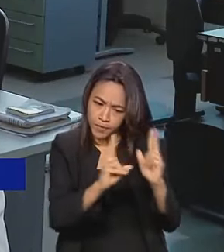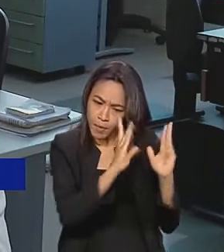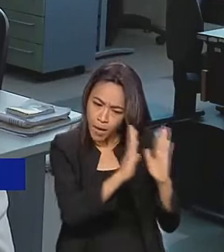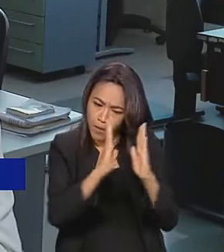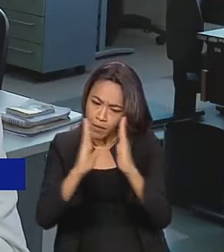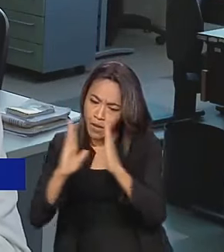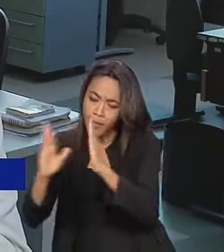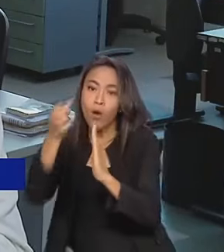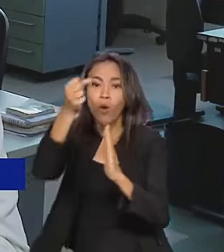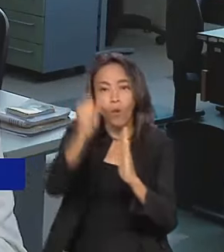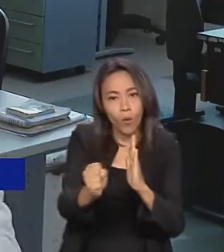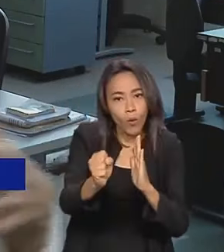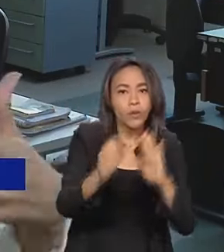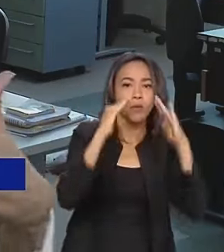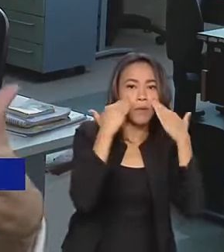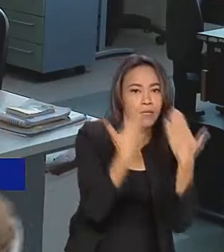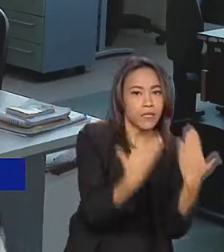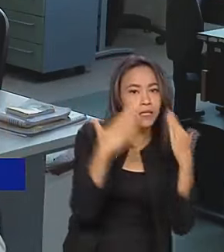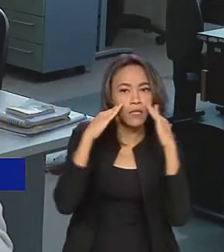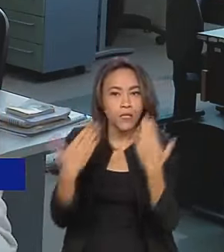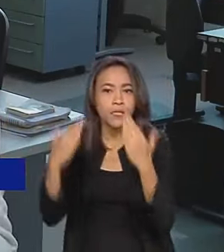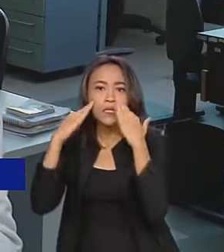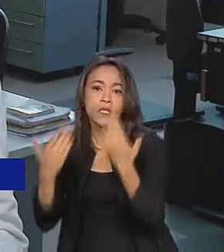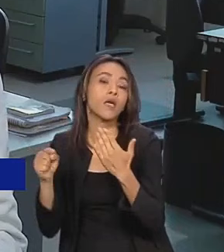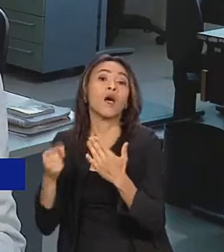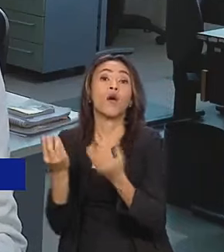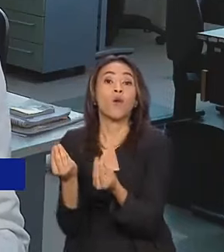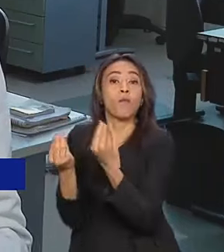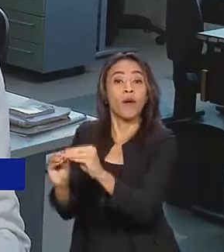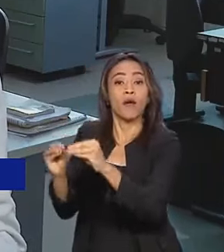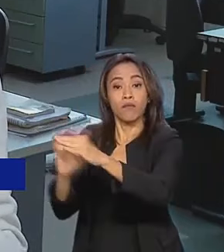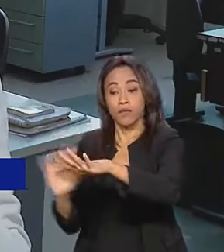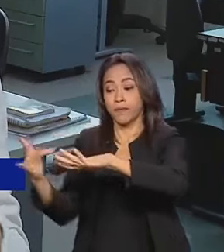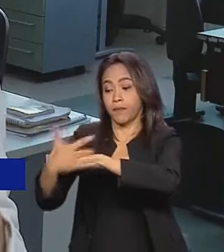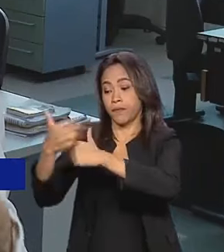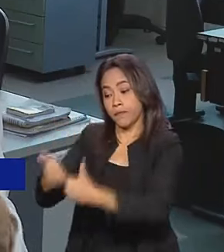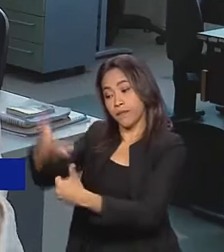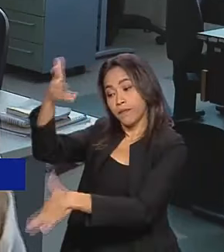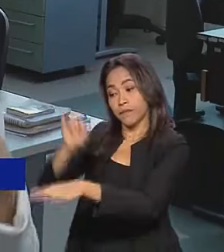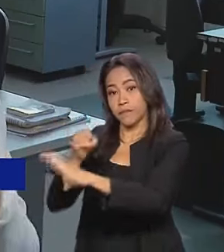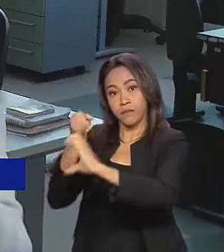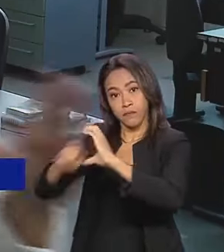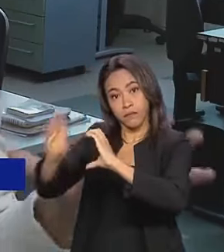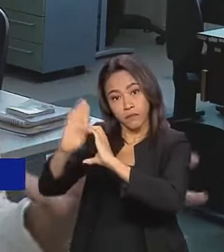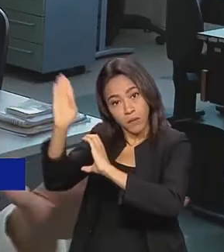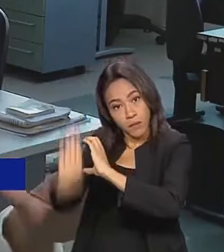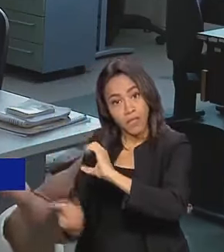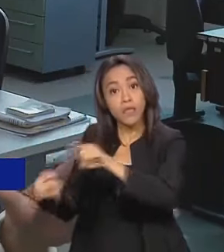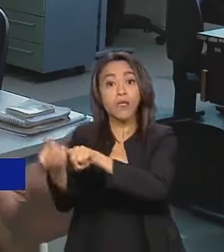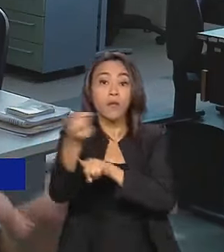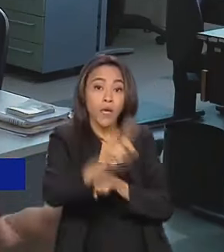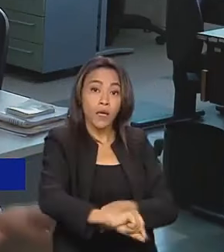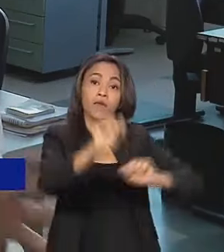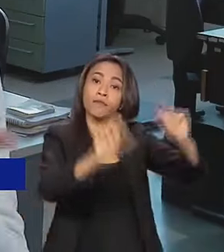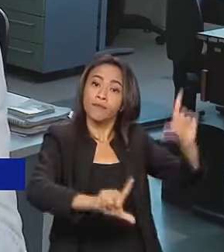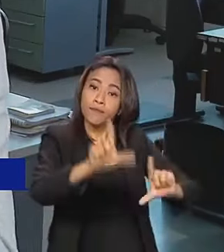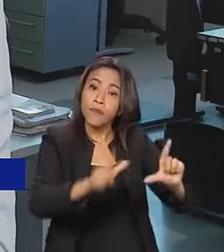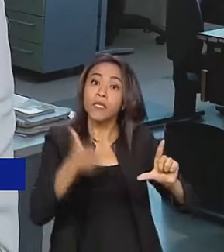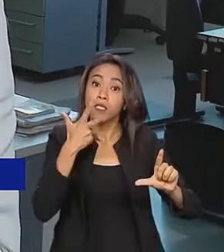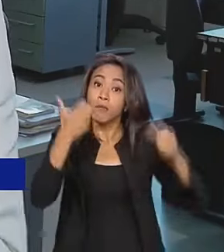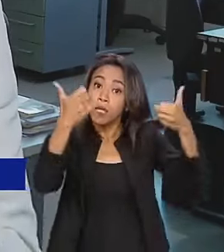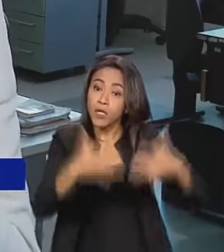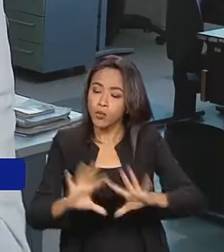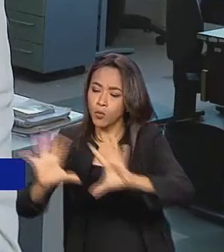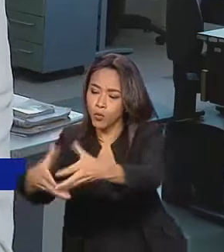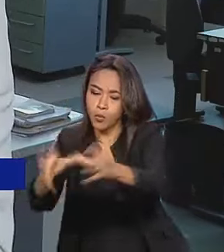áudio e também de vídeo nas redes sociais e falou exclusiva Parte dessas seleções que vão